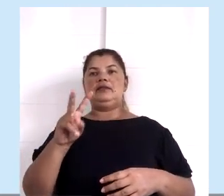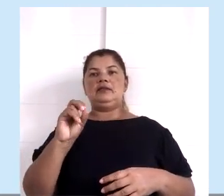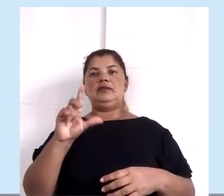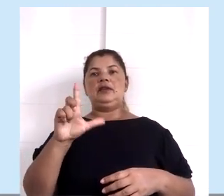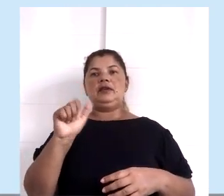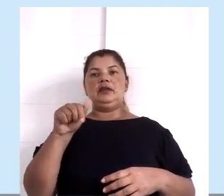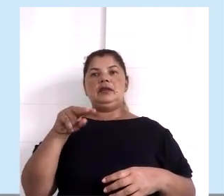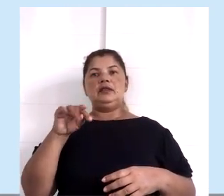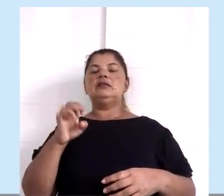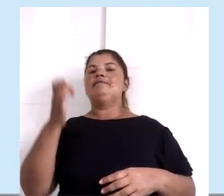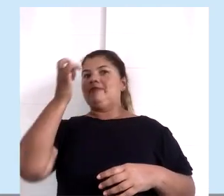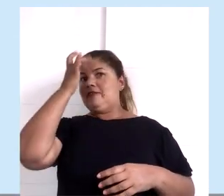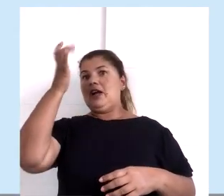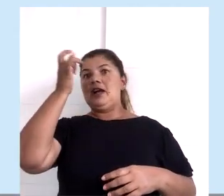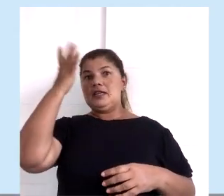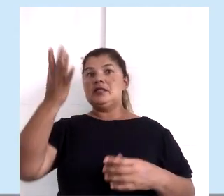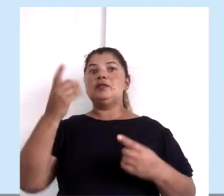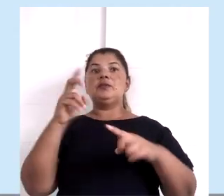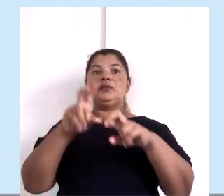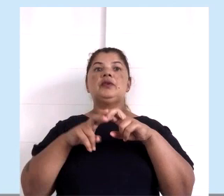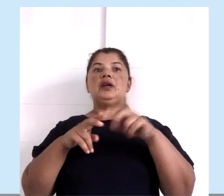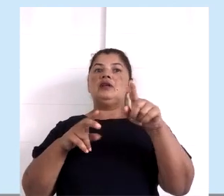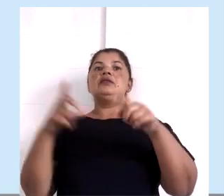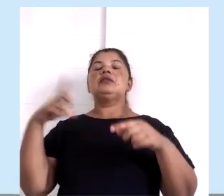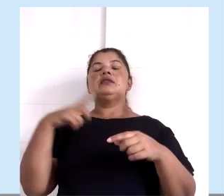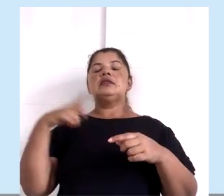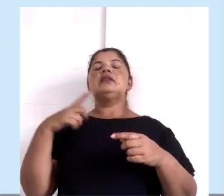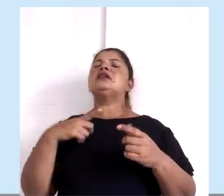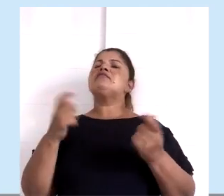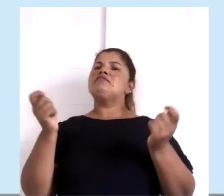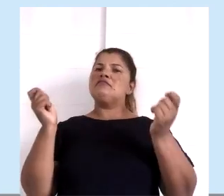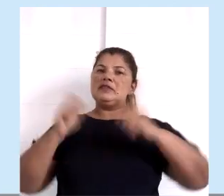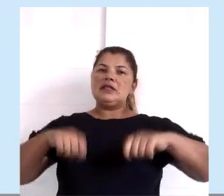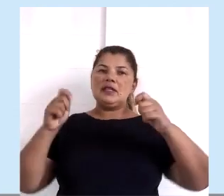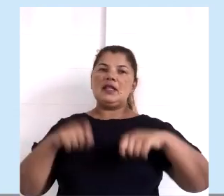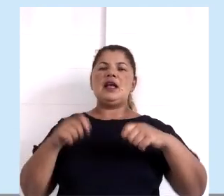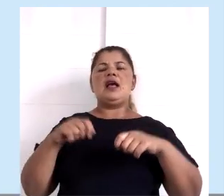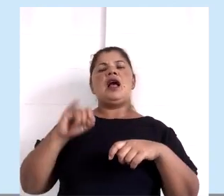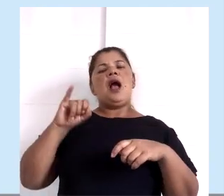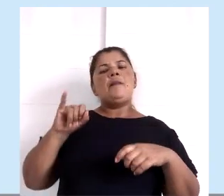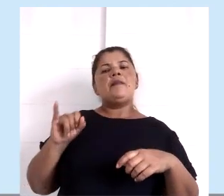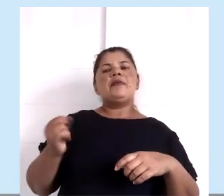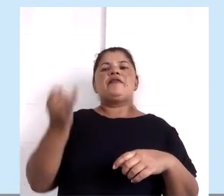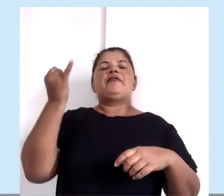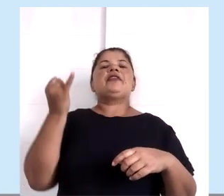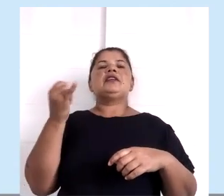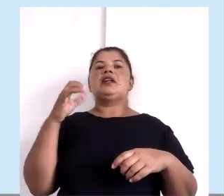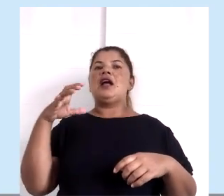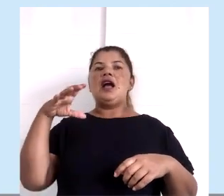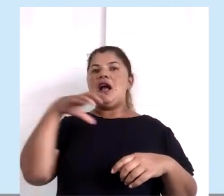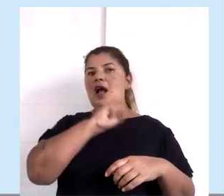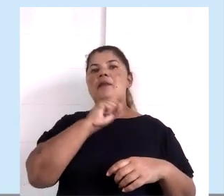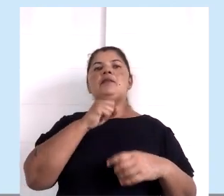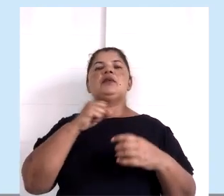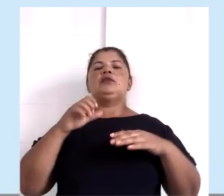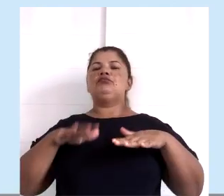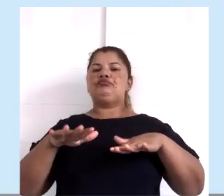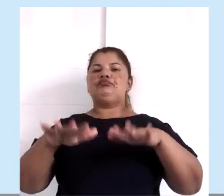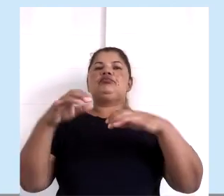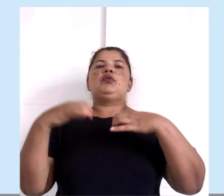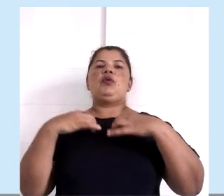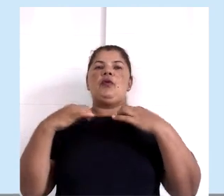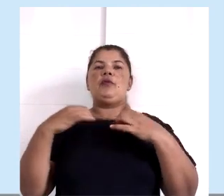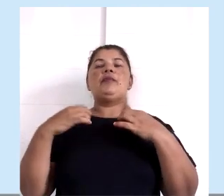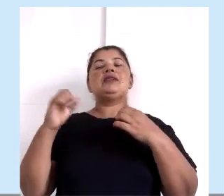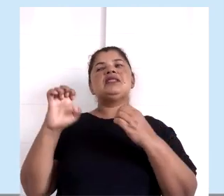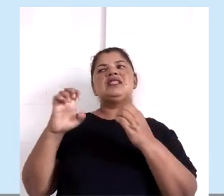tá? Ficou muito mais rápido também, porque essa lançadeira ela conseguia um maior aproveitamento em tempo mais rápido para produzir roupas,